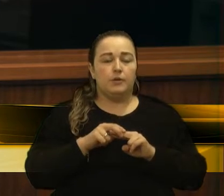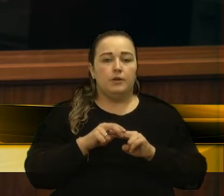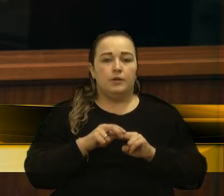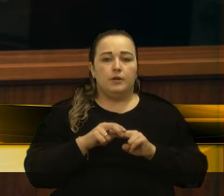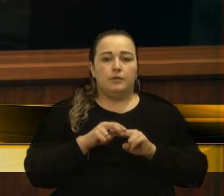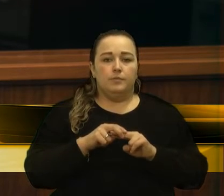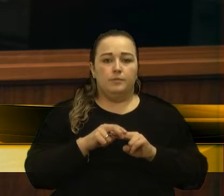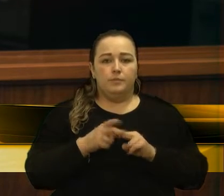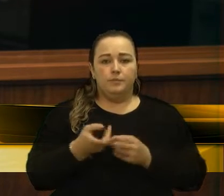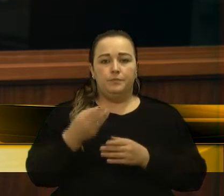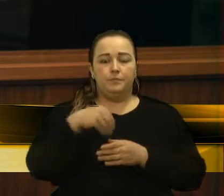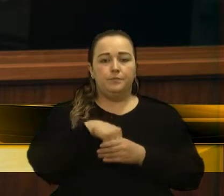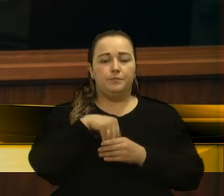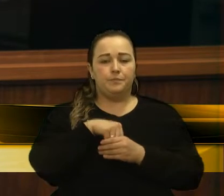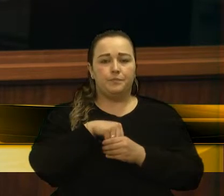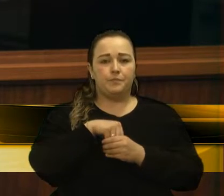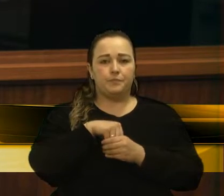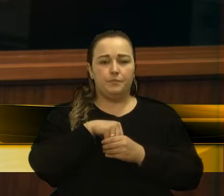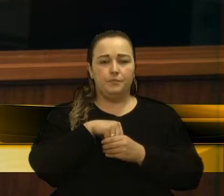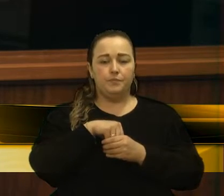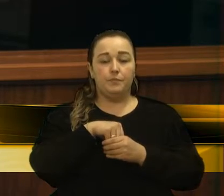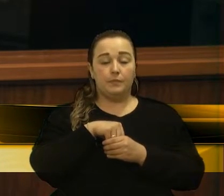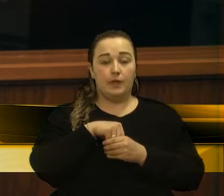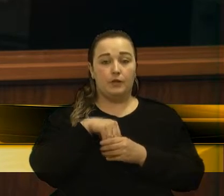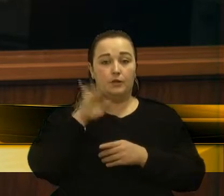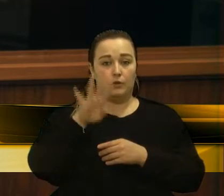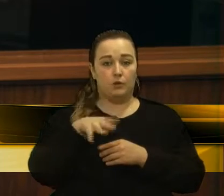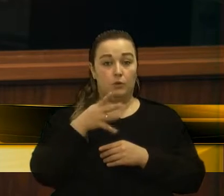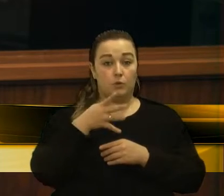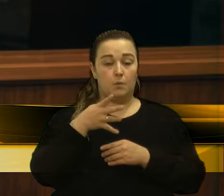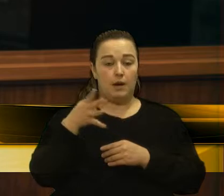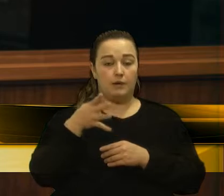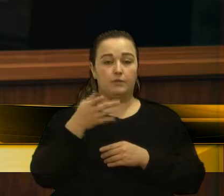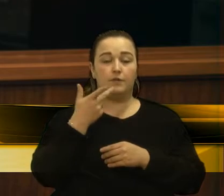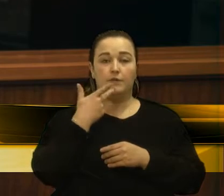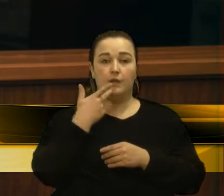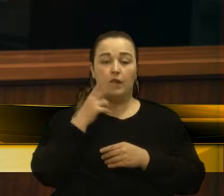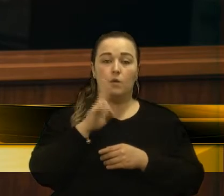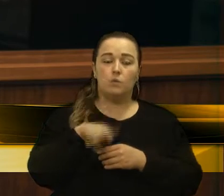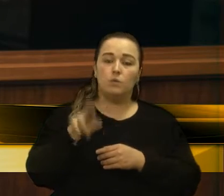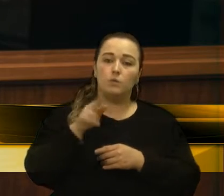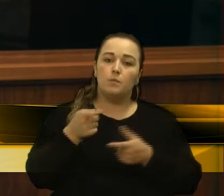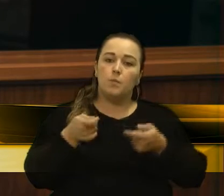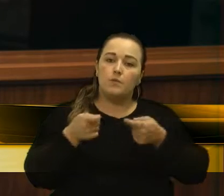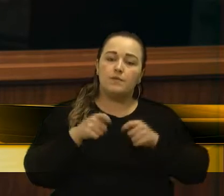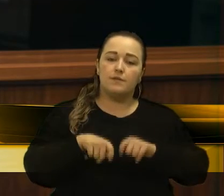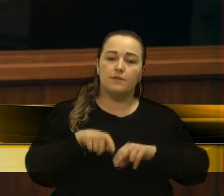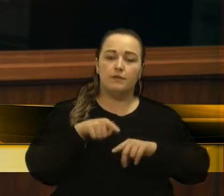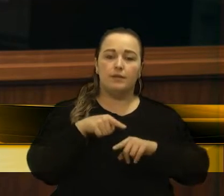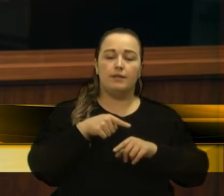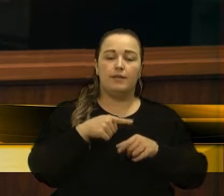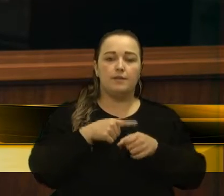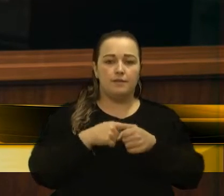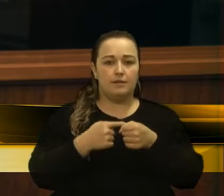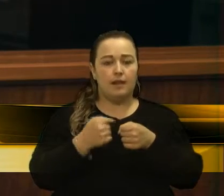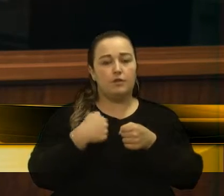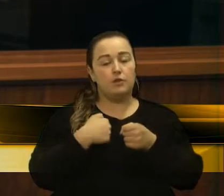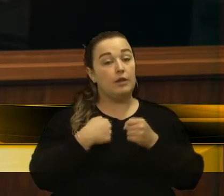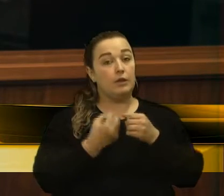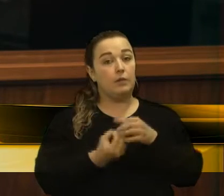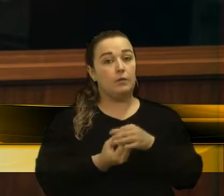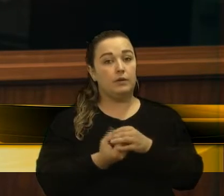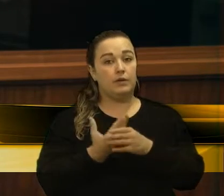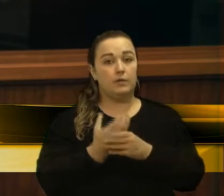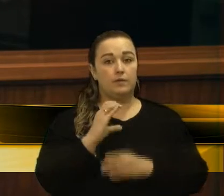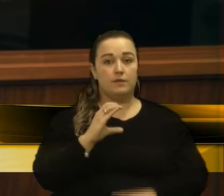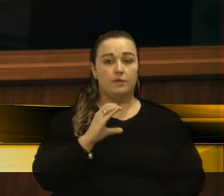do plano diretor, ali que tem uma tabela que vai tratar sobre usos possíveis na nossa cidade, eu crio, né, também o